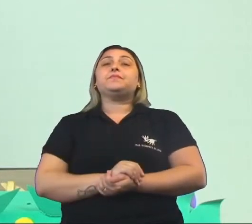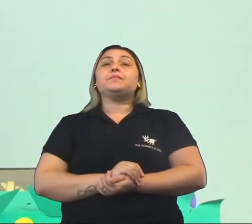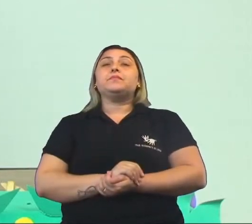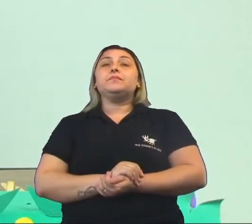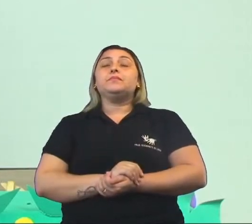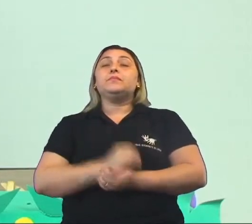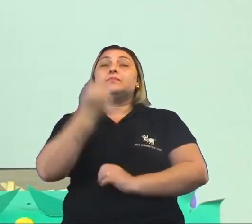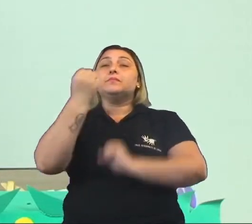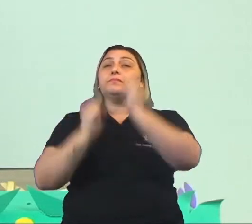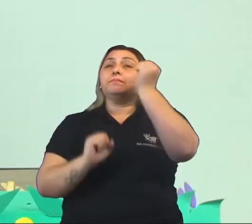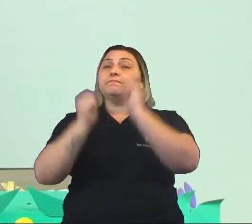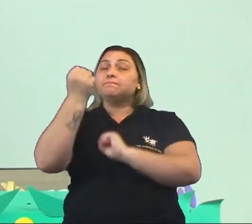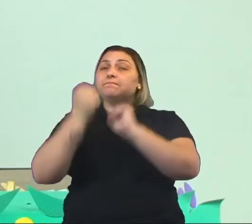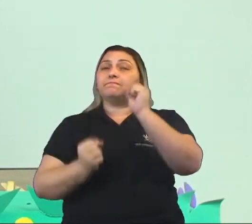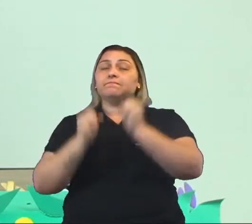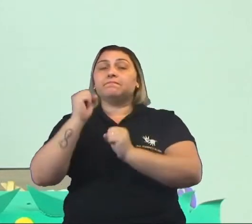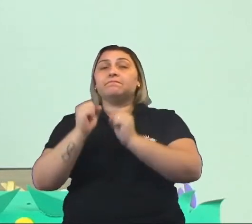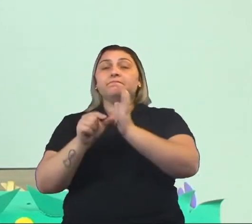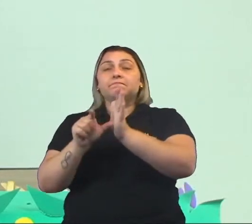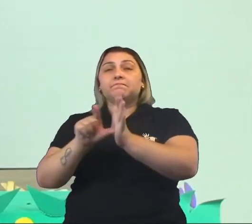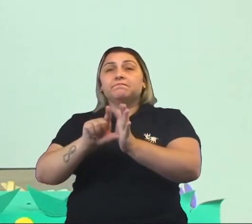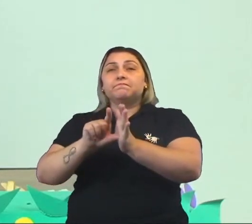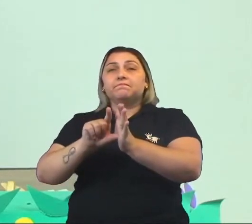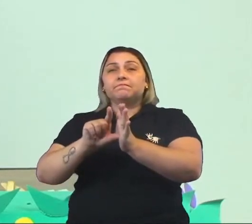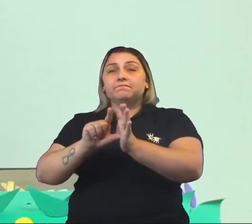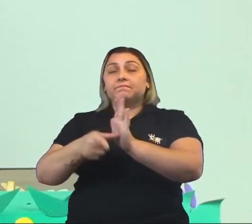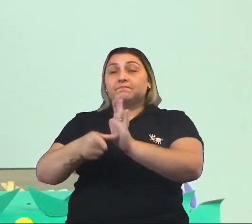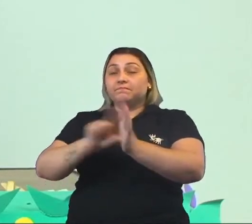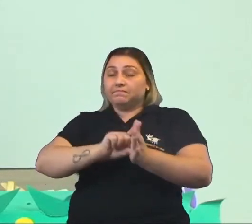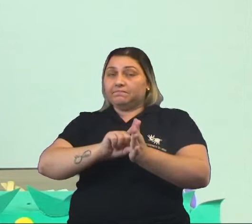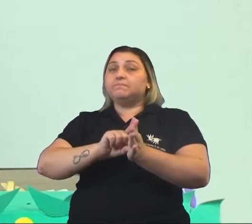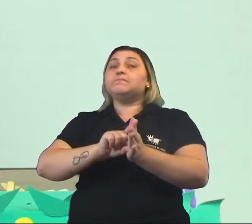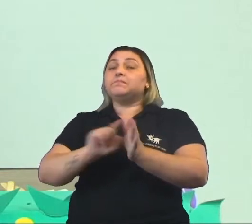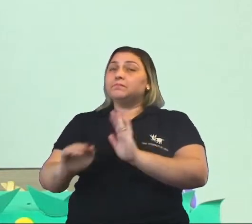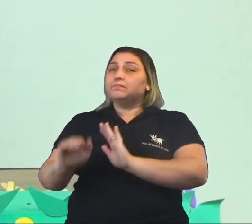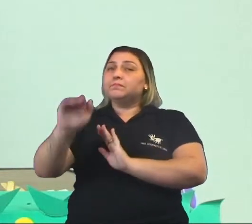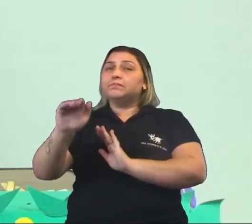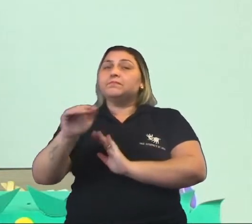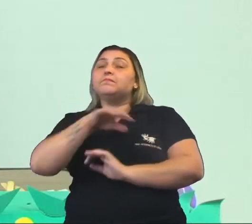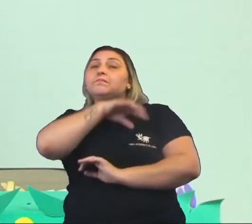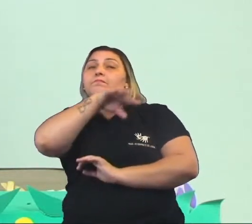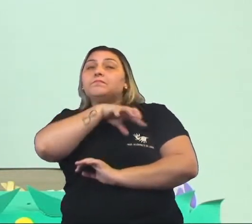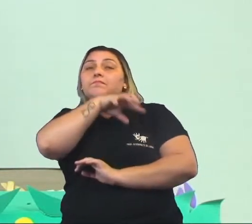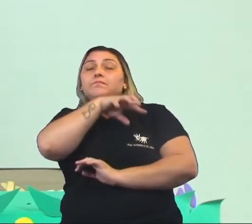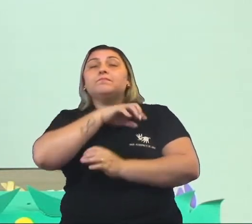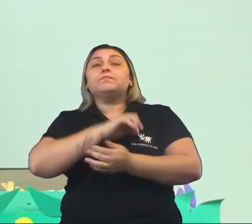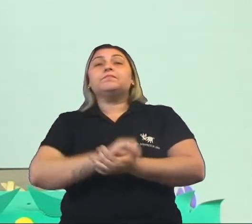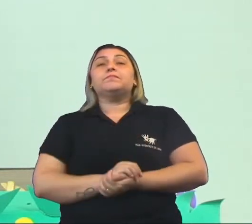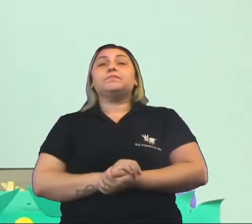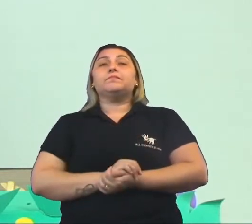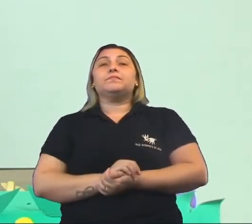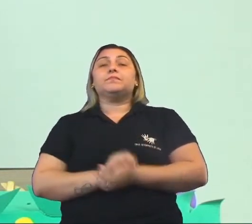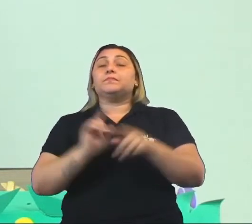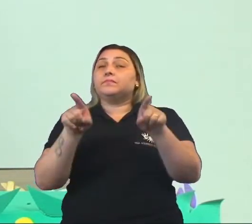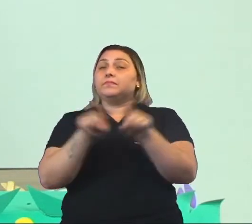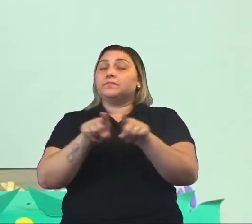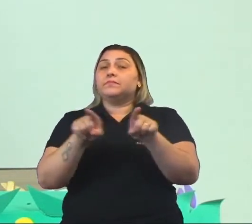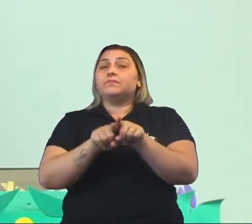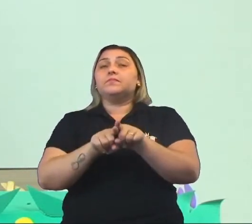as indústrias acabam antecipando um pouco esse crescimento dos animais. E com tudo isso, acaba